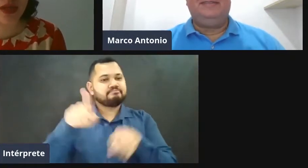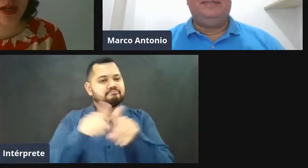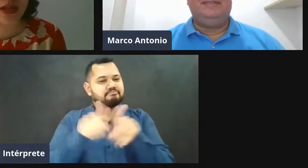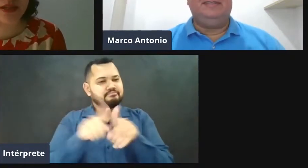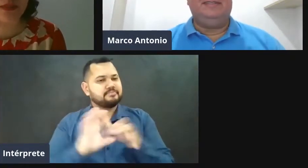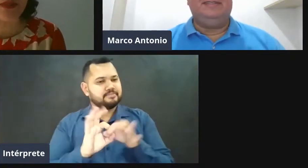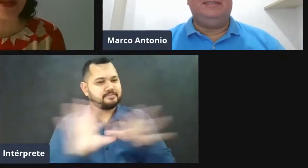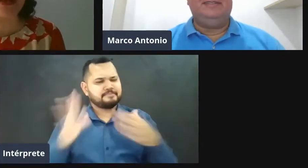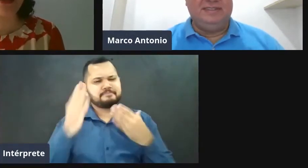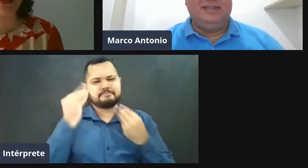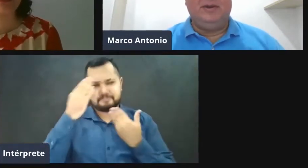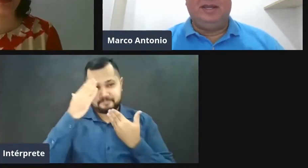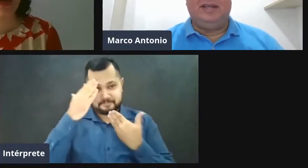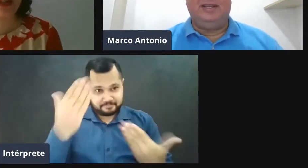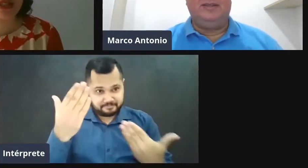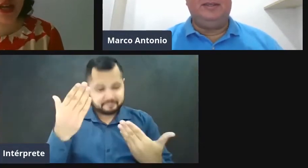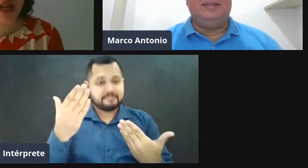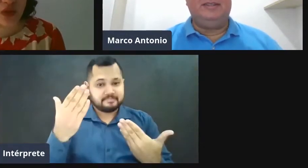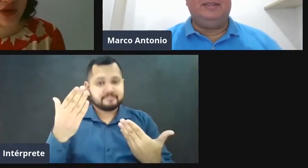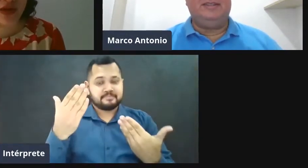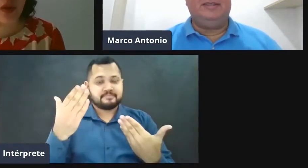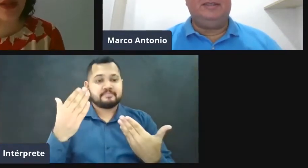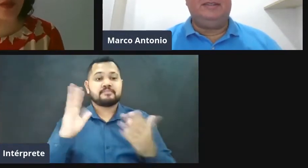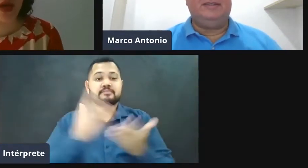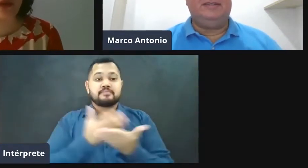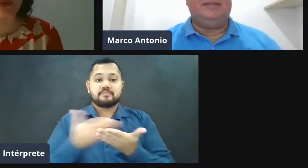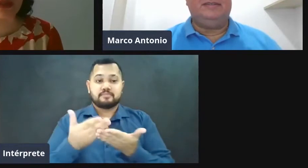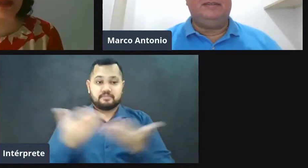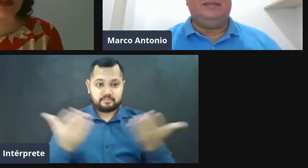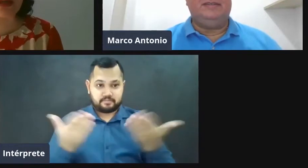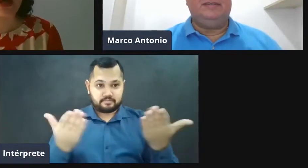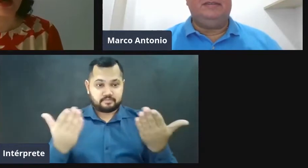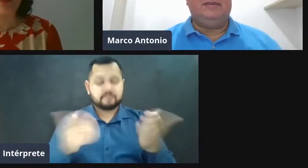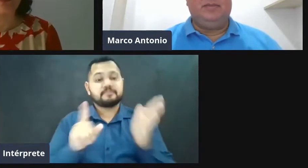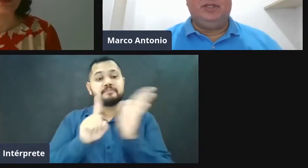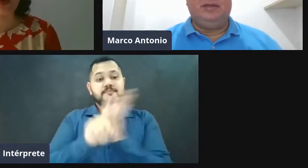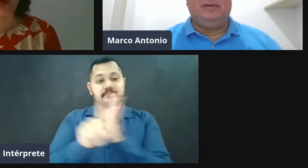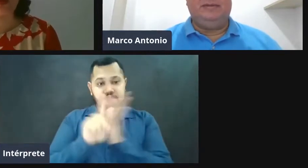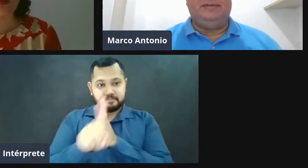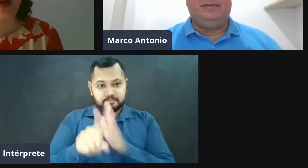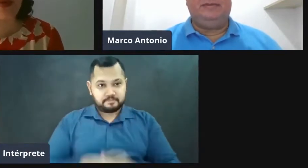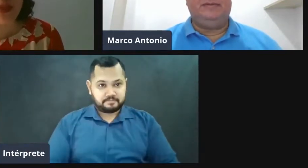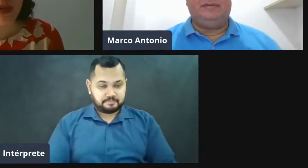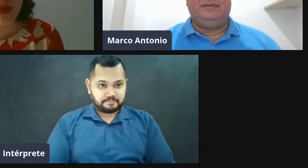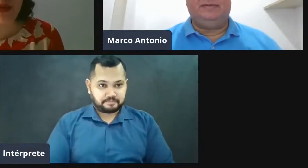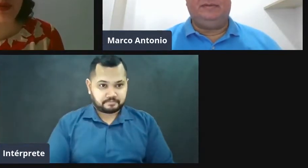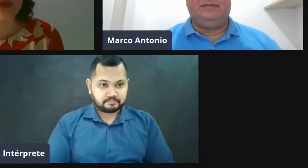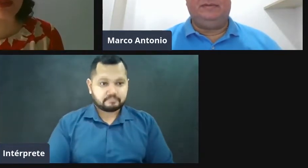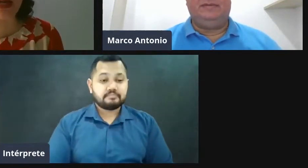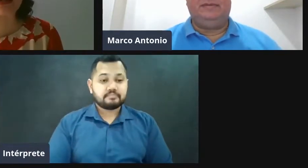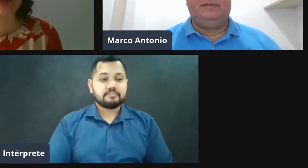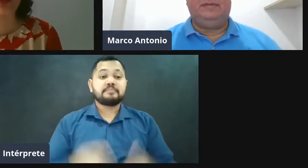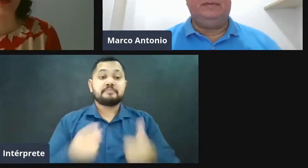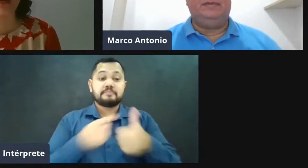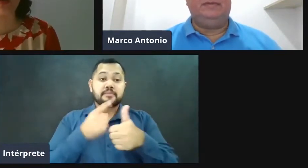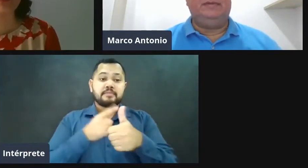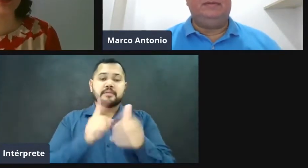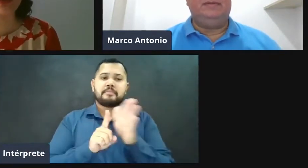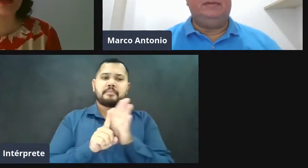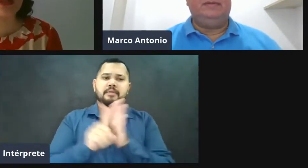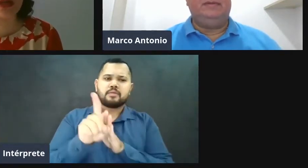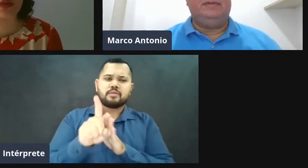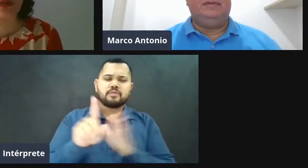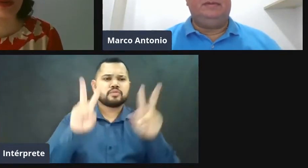Muito obrigada. A gente vai iniciar agora com as perguntas. Professor, a primeira pergunta trata sobre